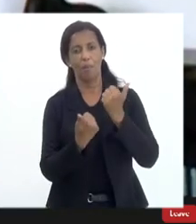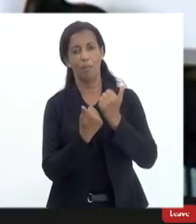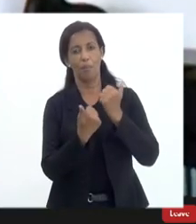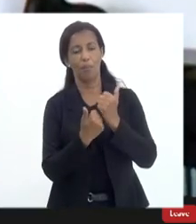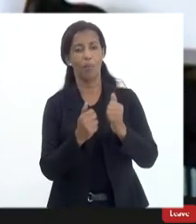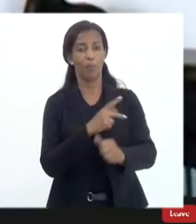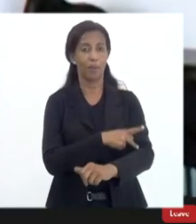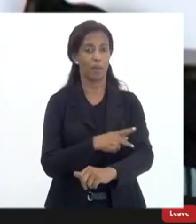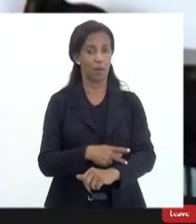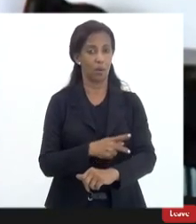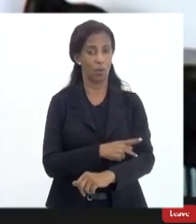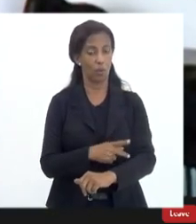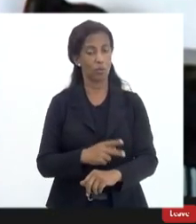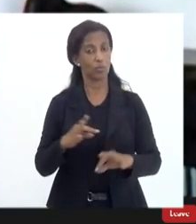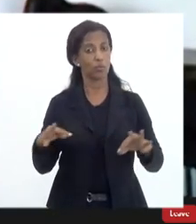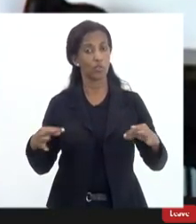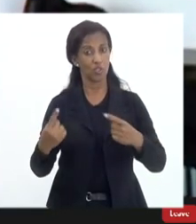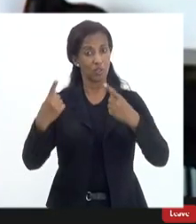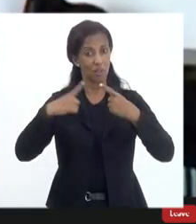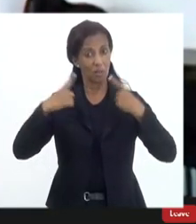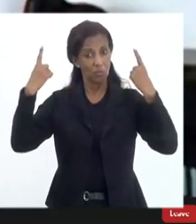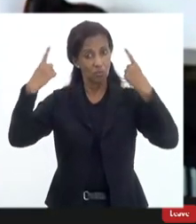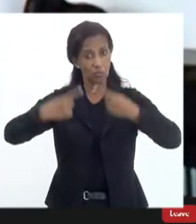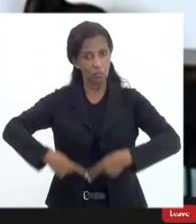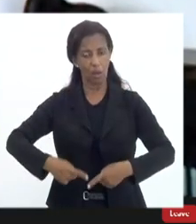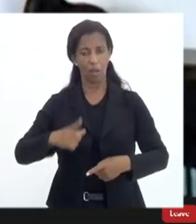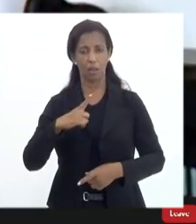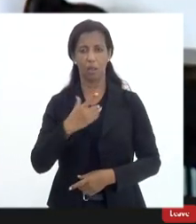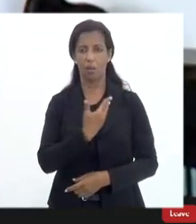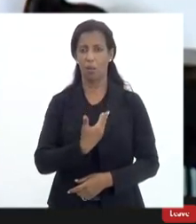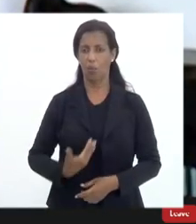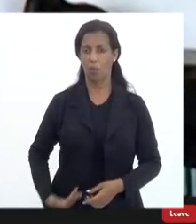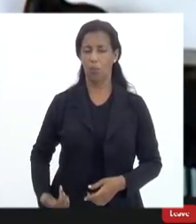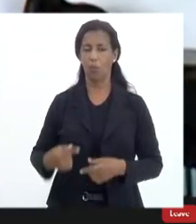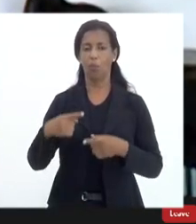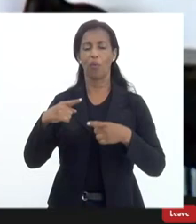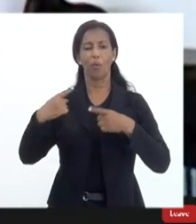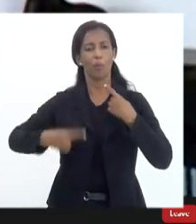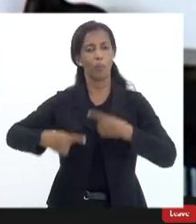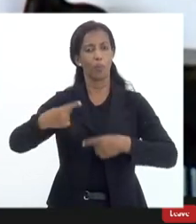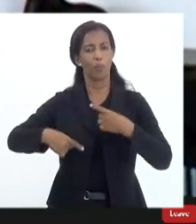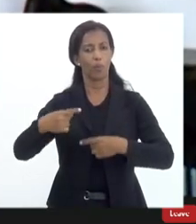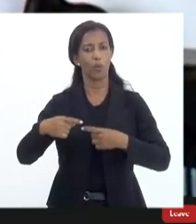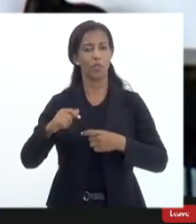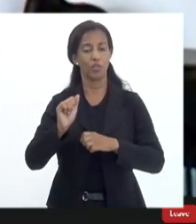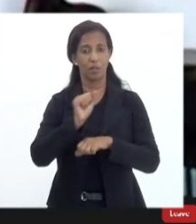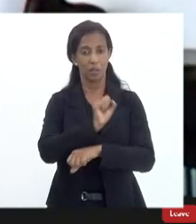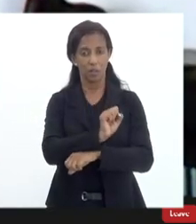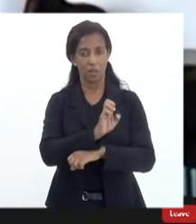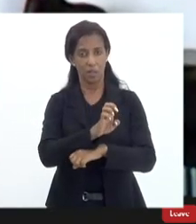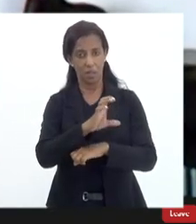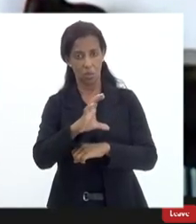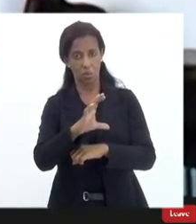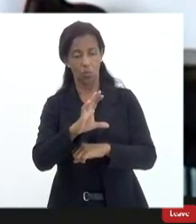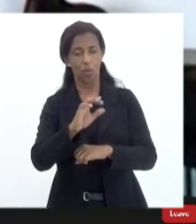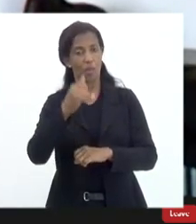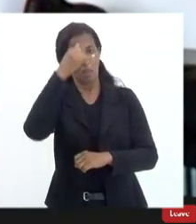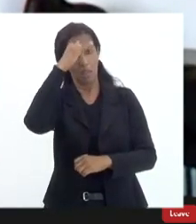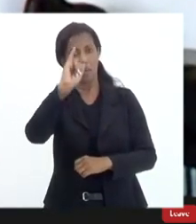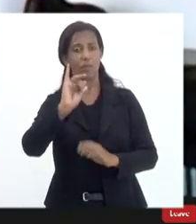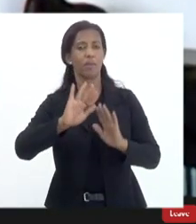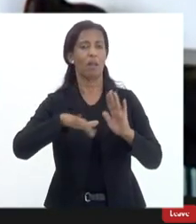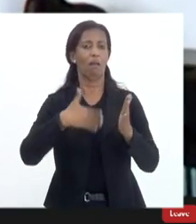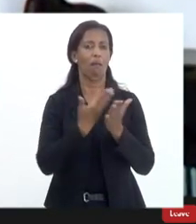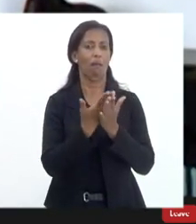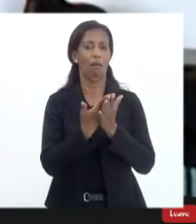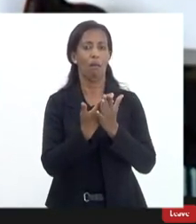pedagógico. A gente tem o desafio de ter uma política de rastreabilidade na Seduc para evitar que as escolas fechem,